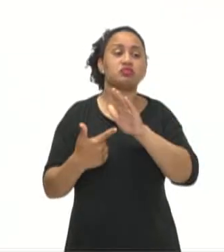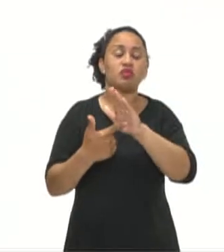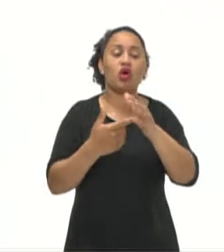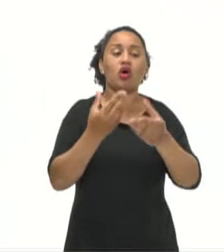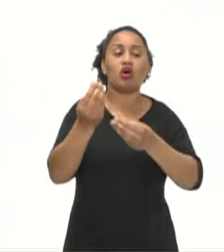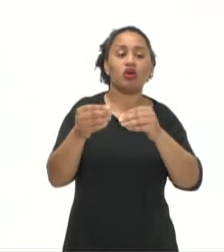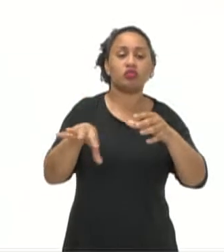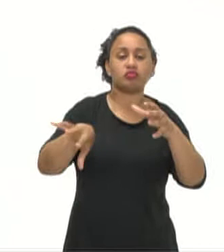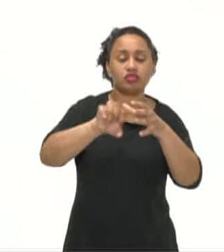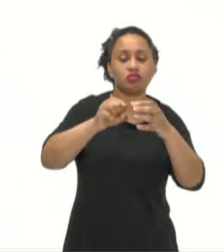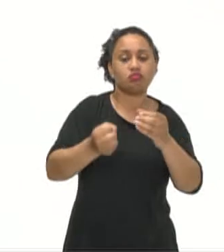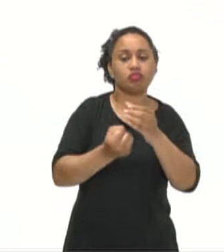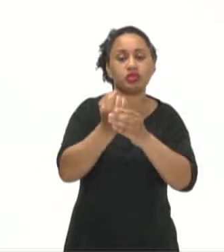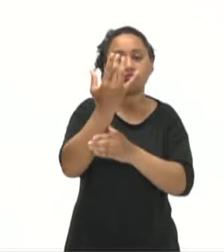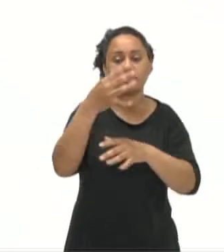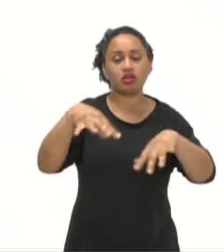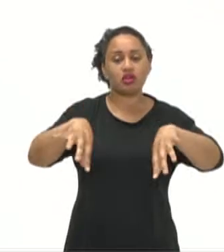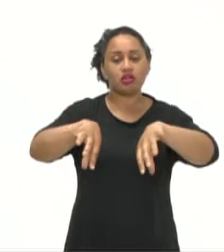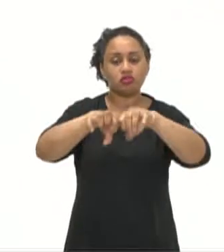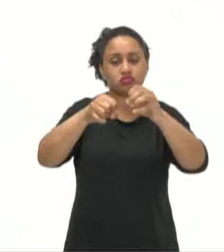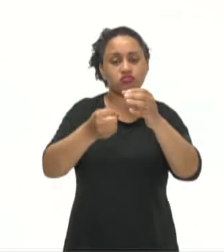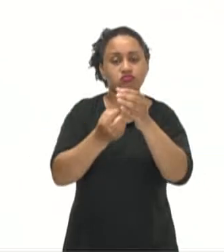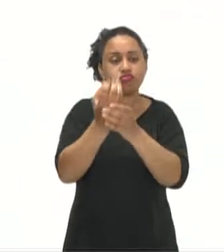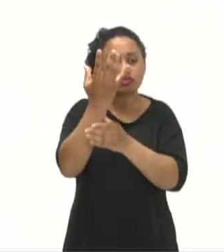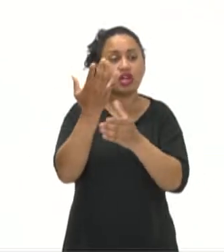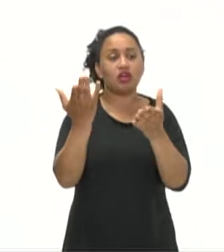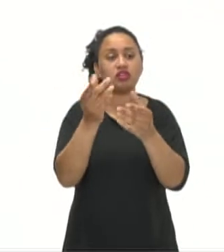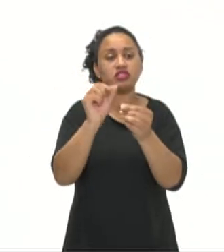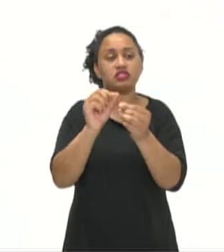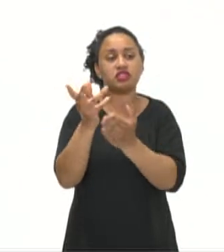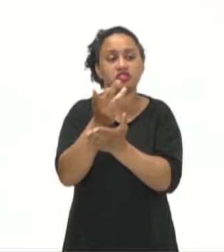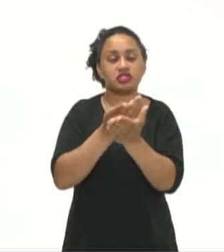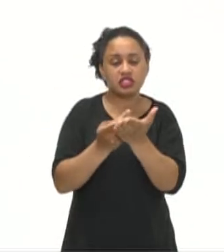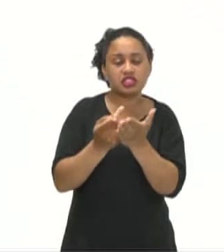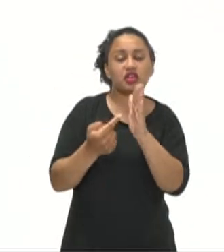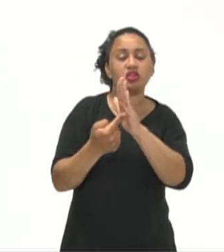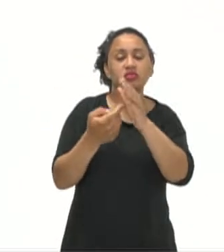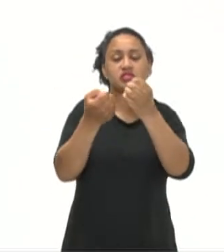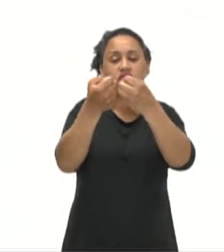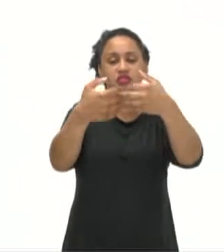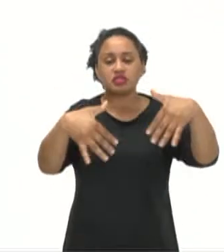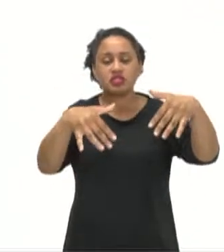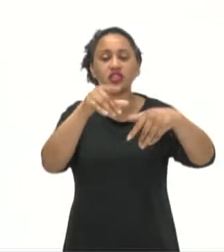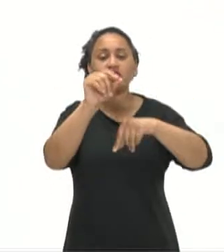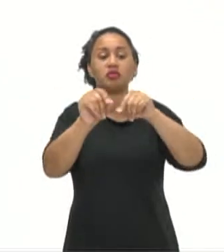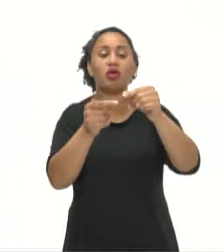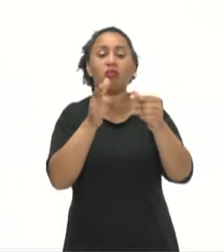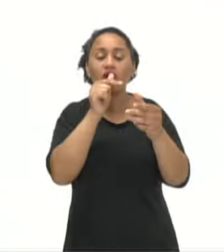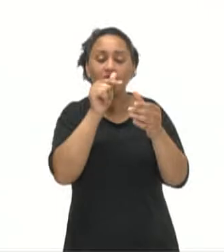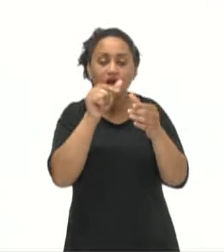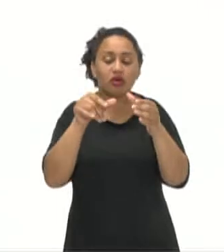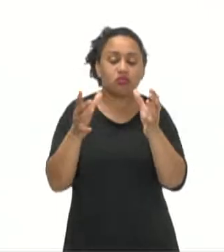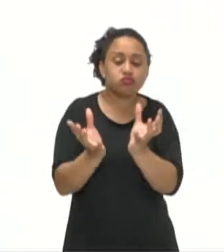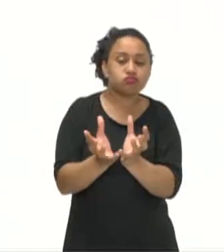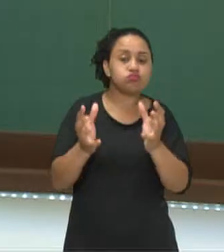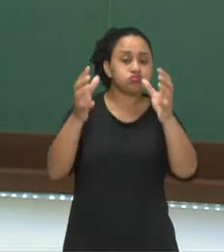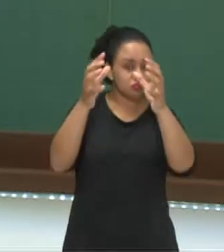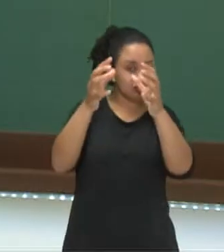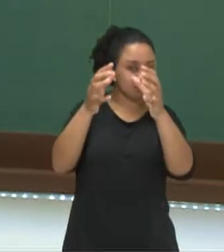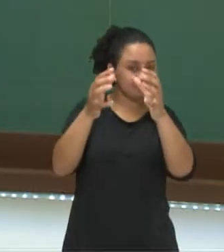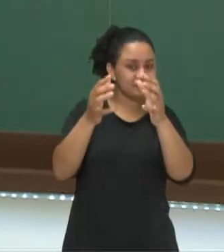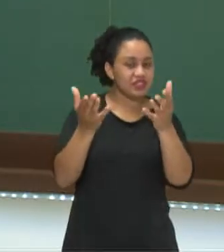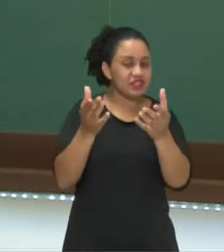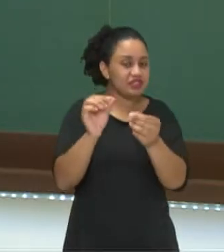pouquinho sobre esse processo de filtração, faça um desenho esquemático da passagem de água em uma esponja do